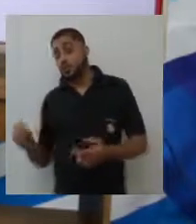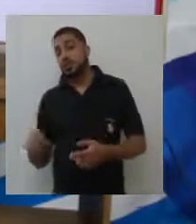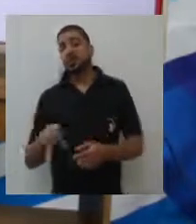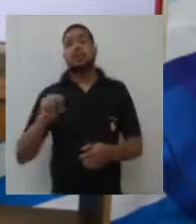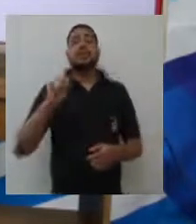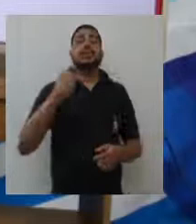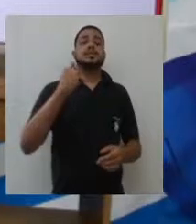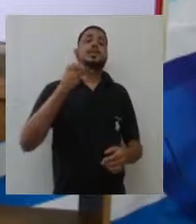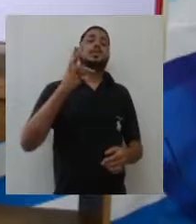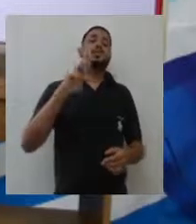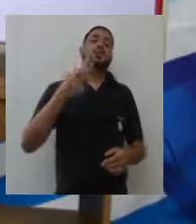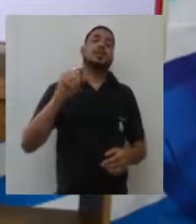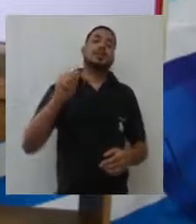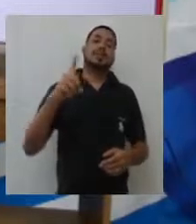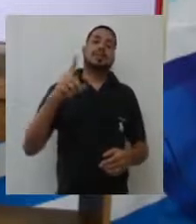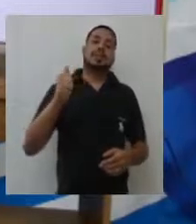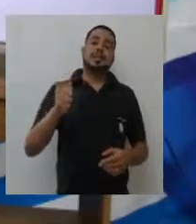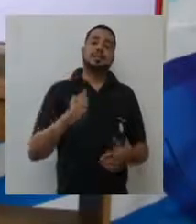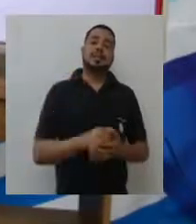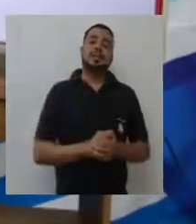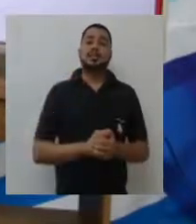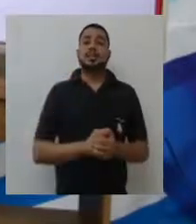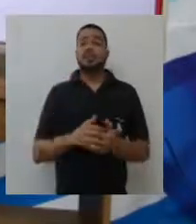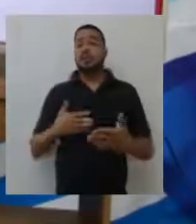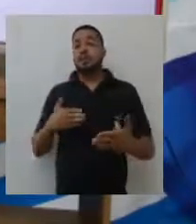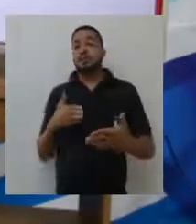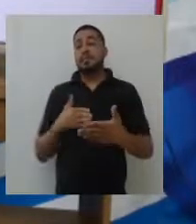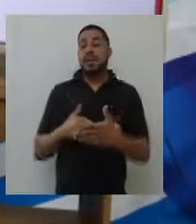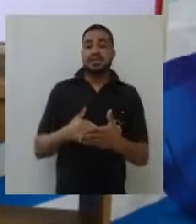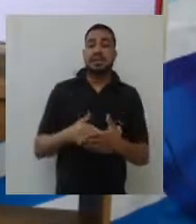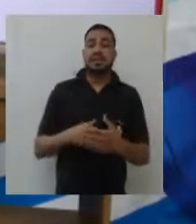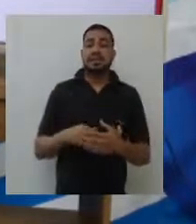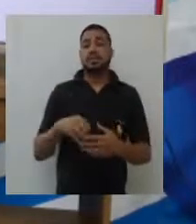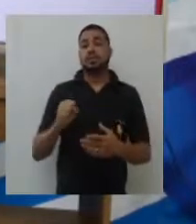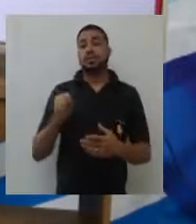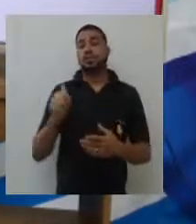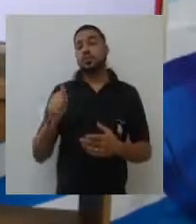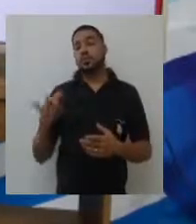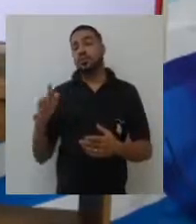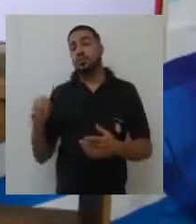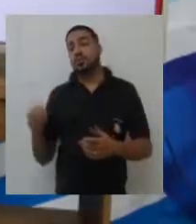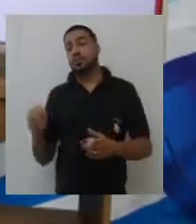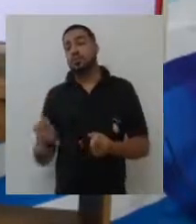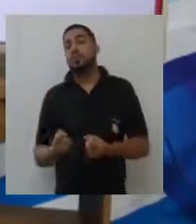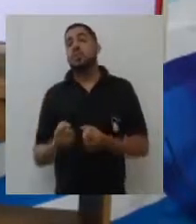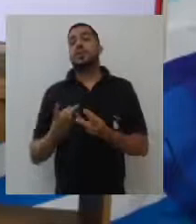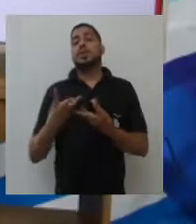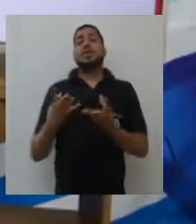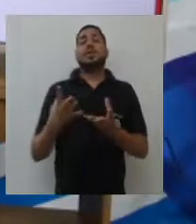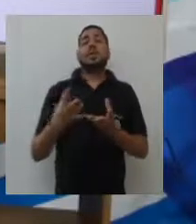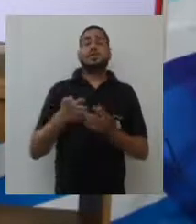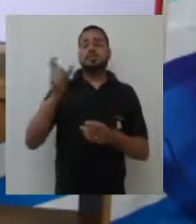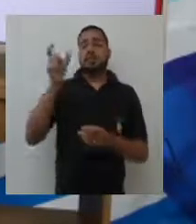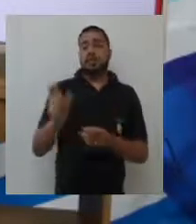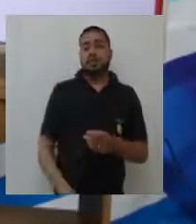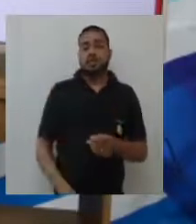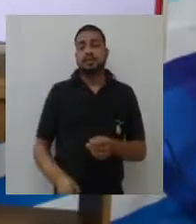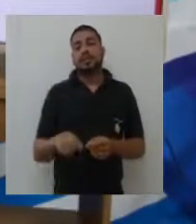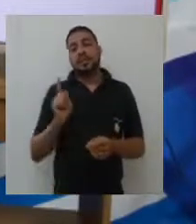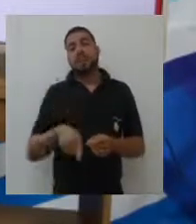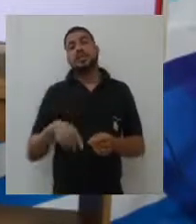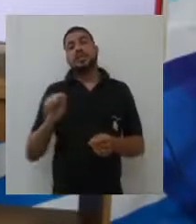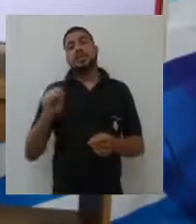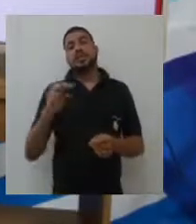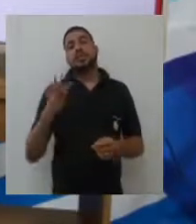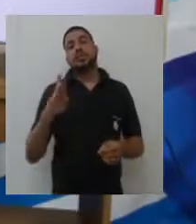saturada, tá, Verônica? Então, quando é o máximo de soluto dissolvido por uma quantidade padrão de solvente, é uma solução